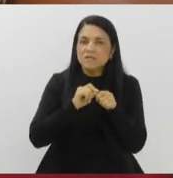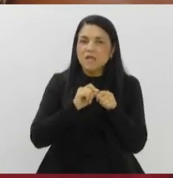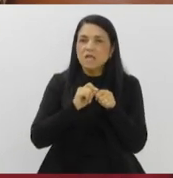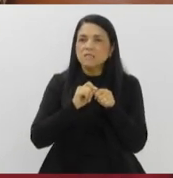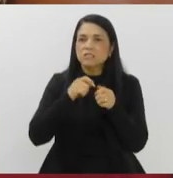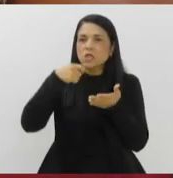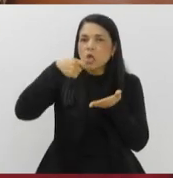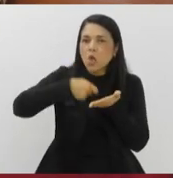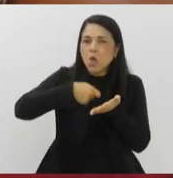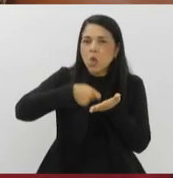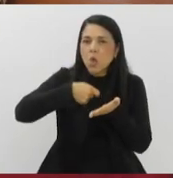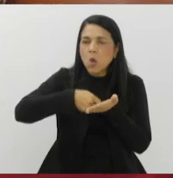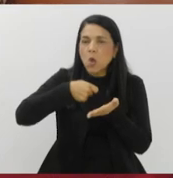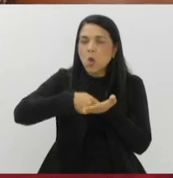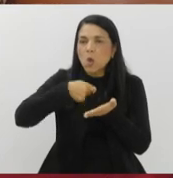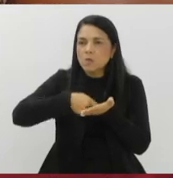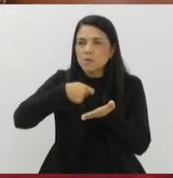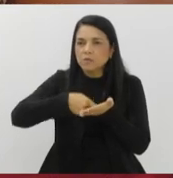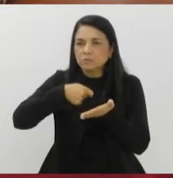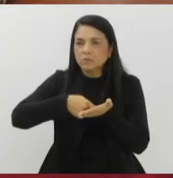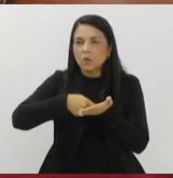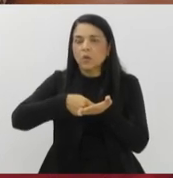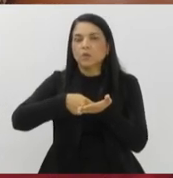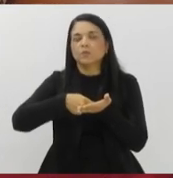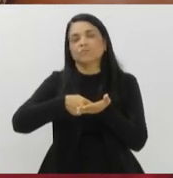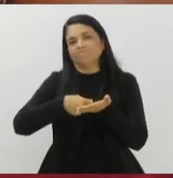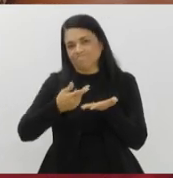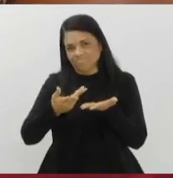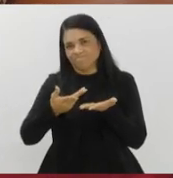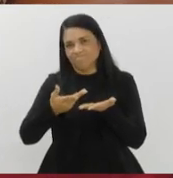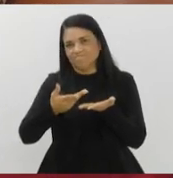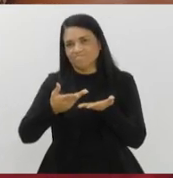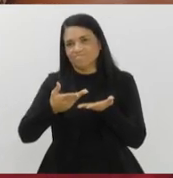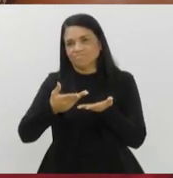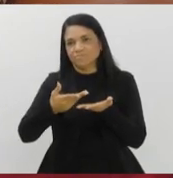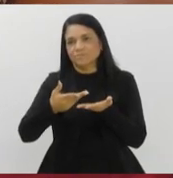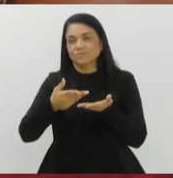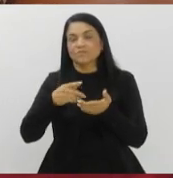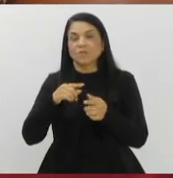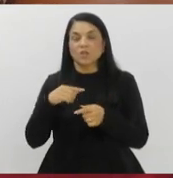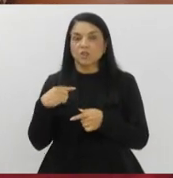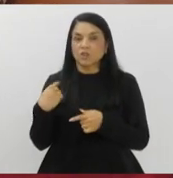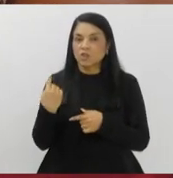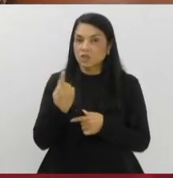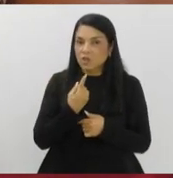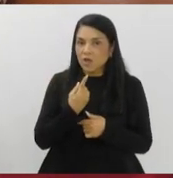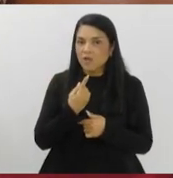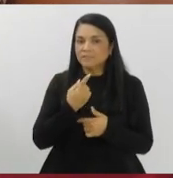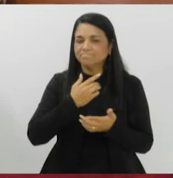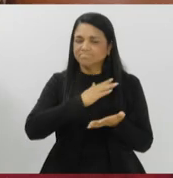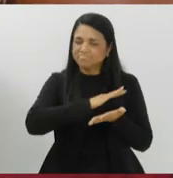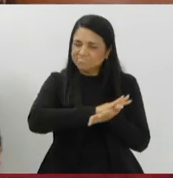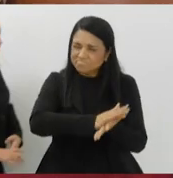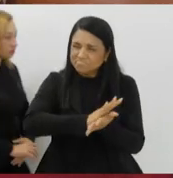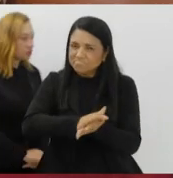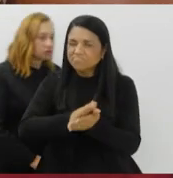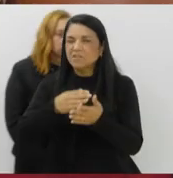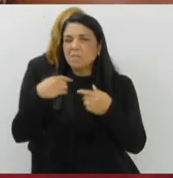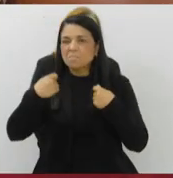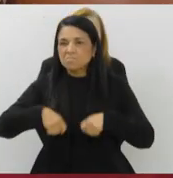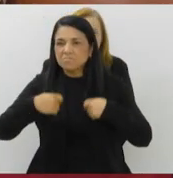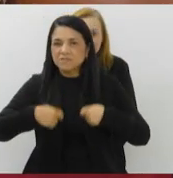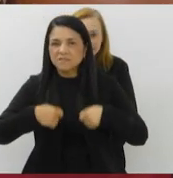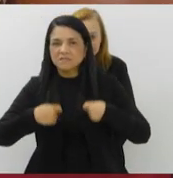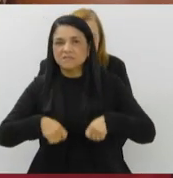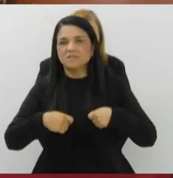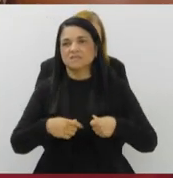obrigatório que tem que ser ajudar a gente, porque o que, que acontece? A gente é muito discriminada e a gente precisa muito de